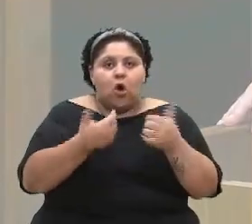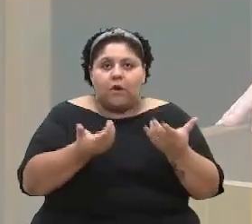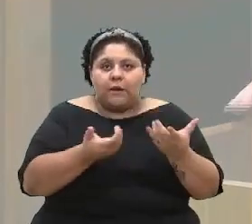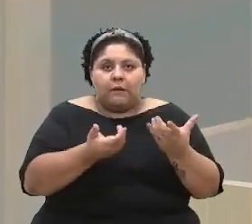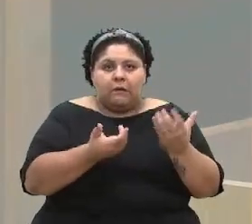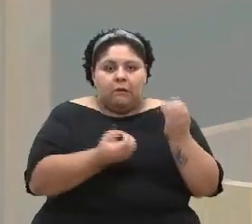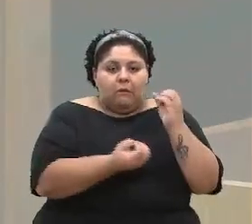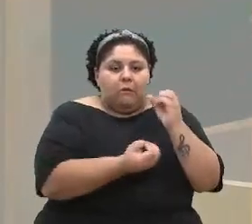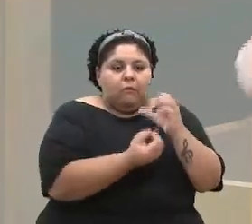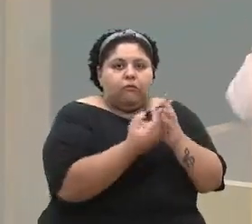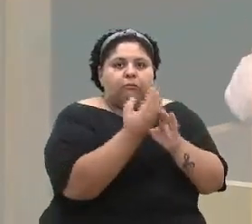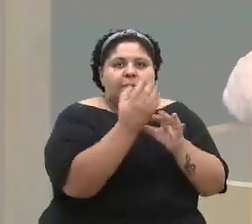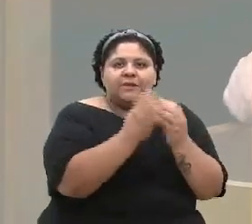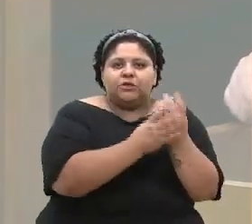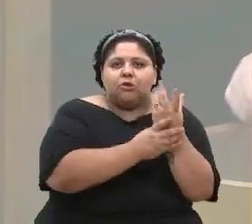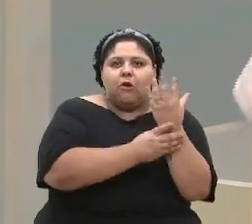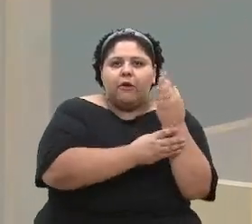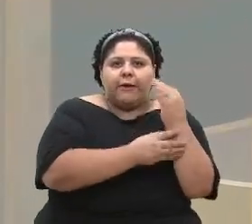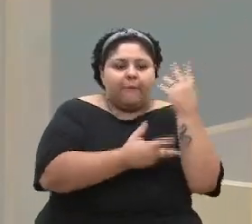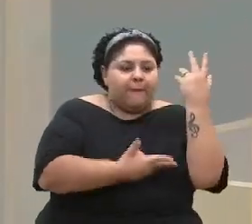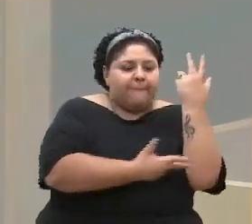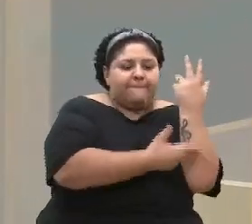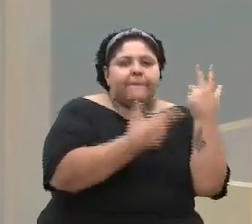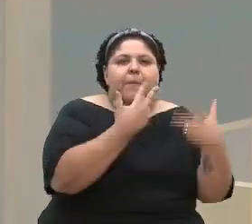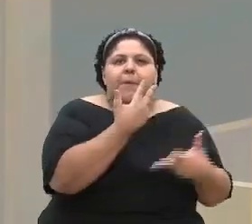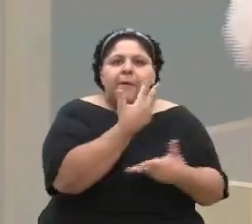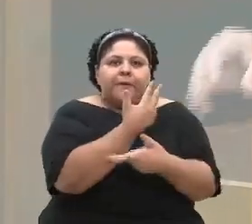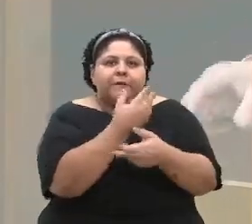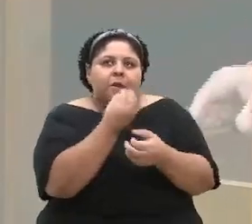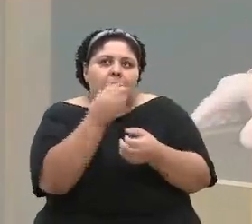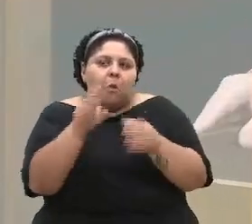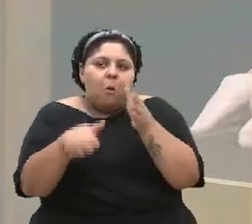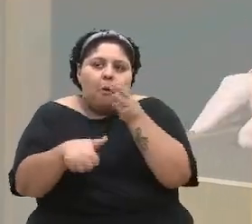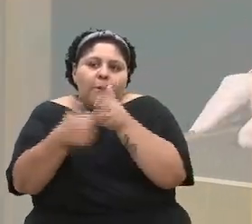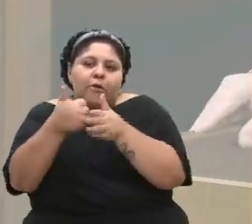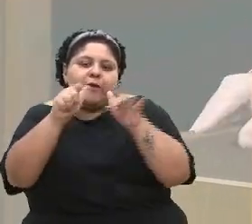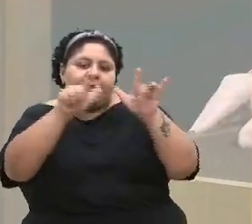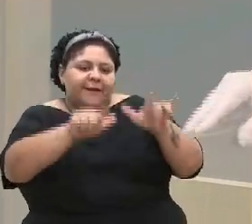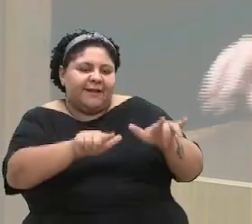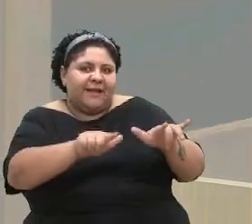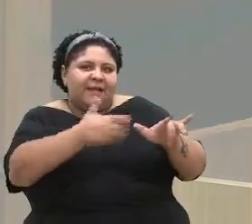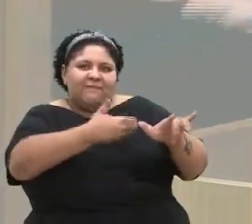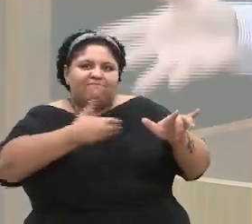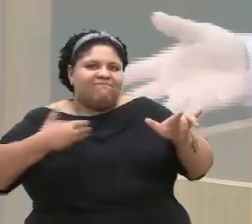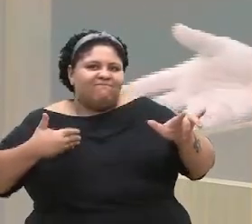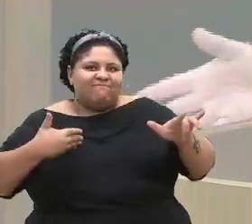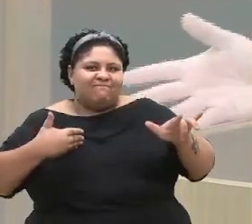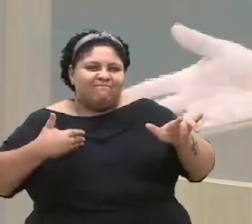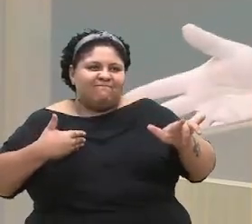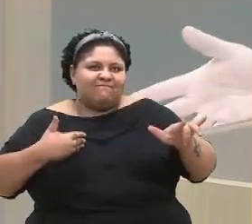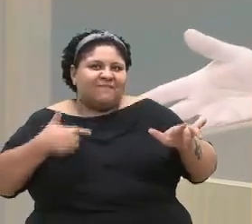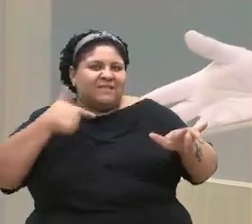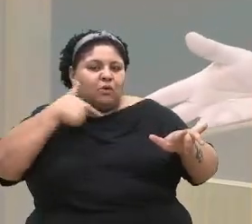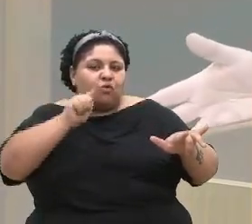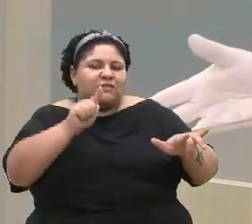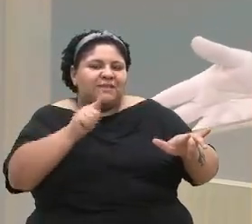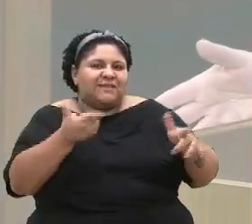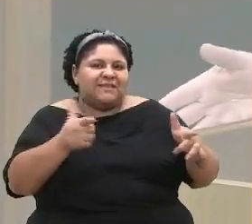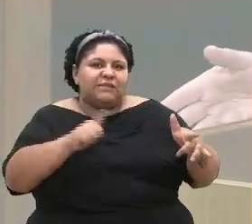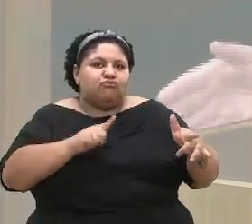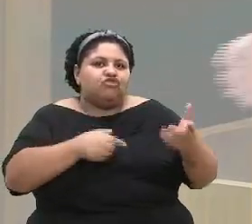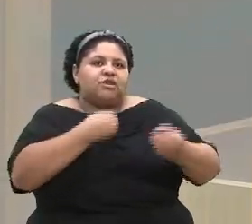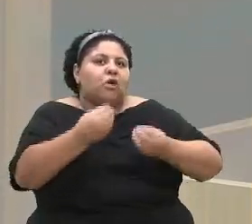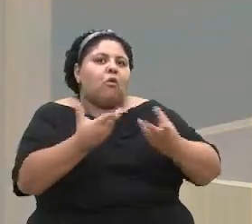plantio, uma poda, né, ou uma melhoria naquela área pública, não tinha esta